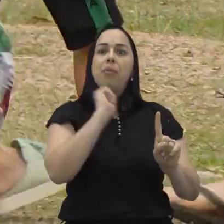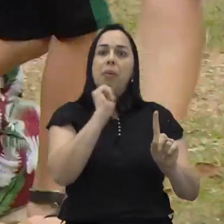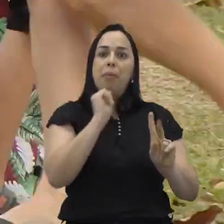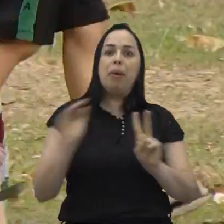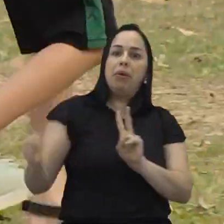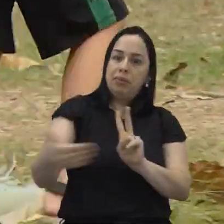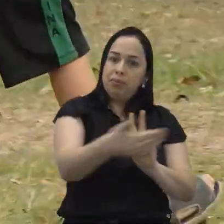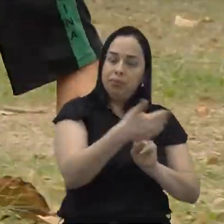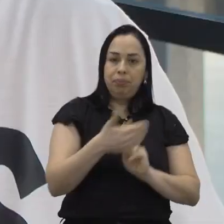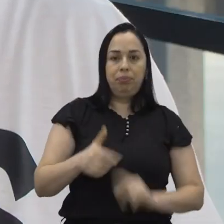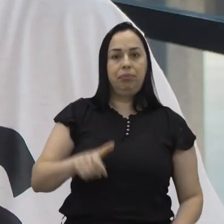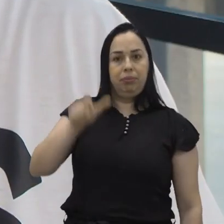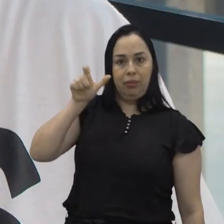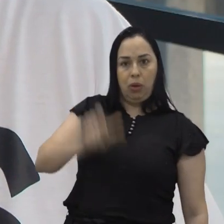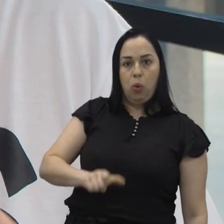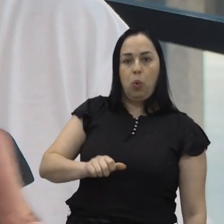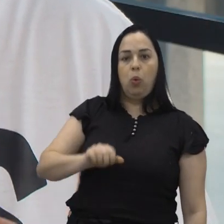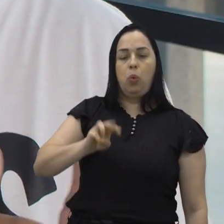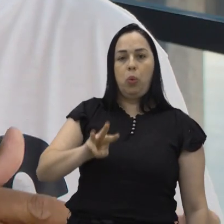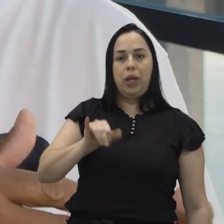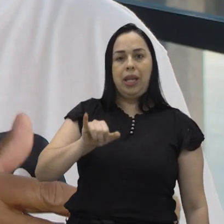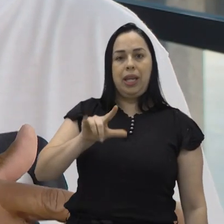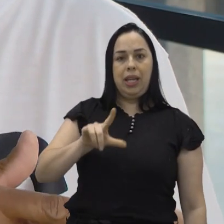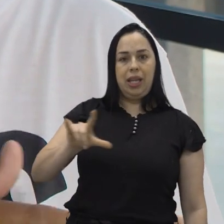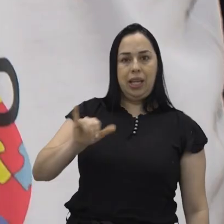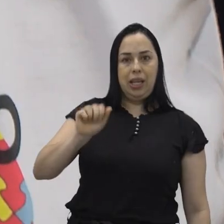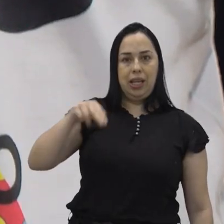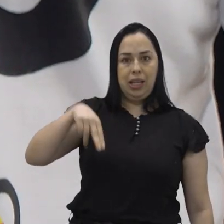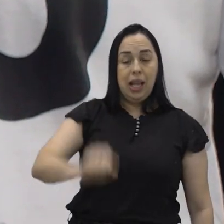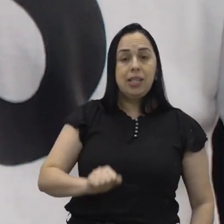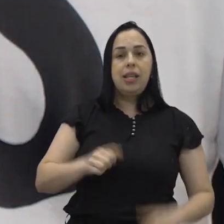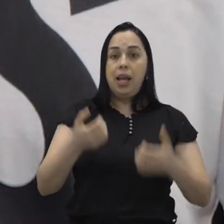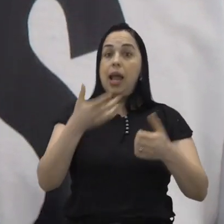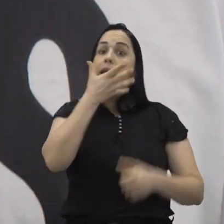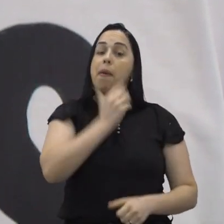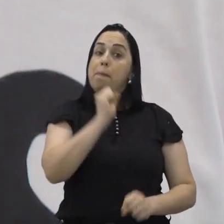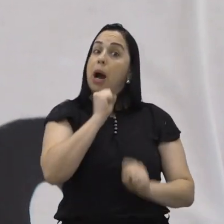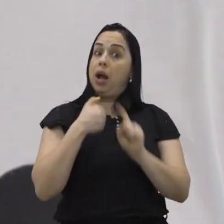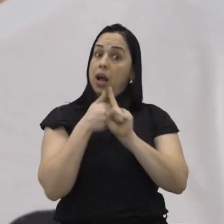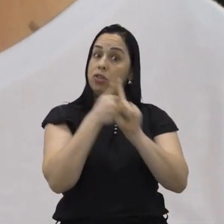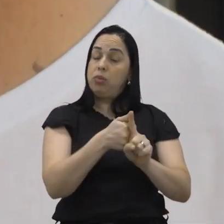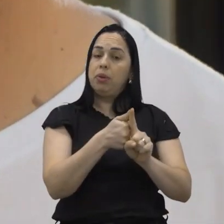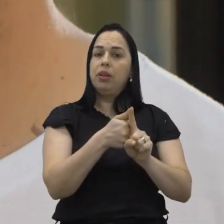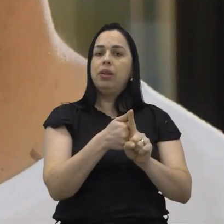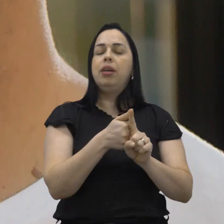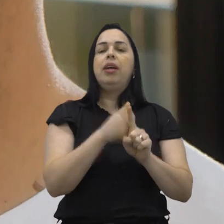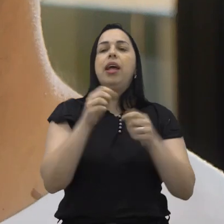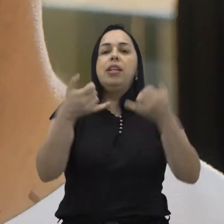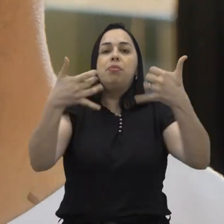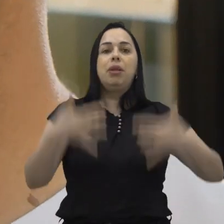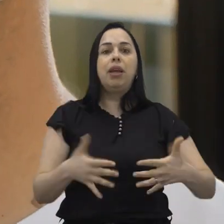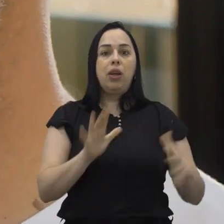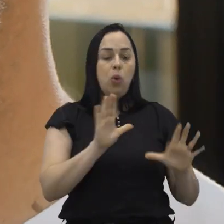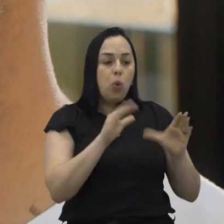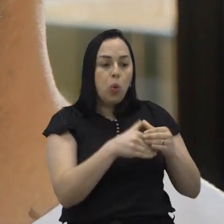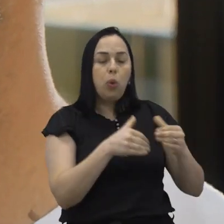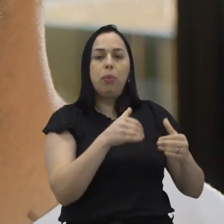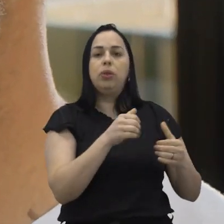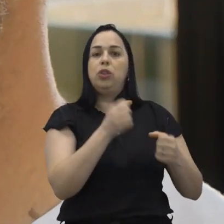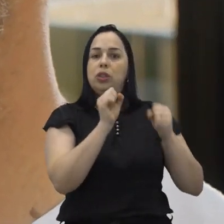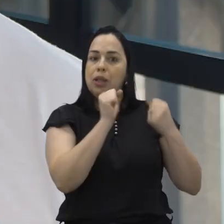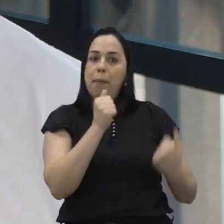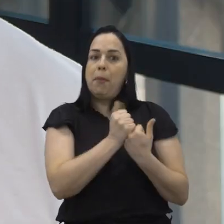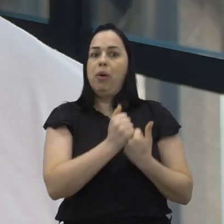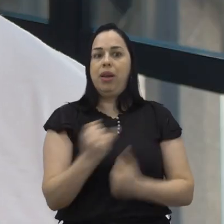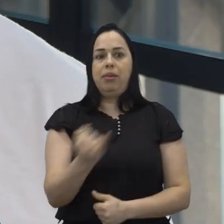pais irresponsáveis. Williams, que é pai atípico, considera que o acompanhamento emocional para as famílias é